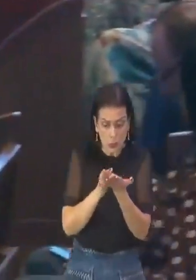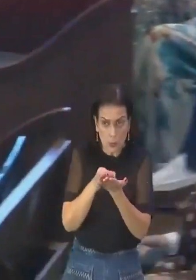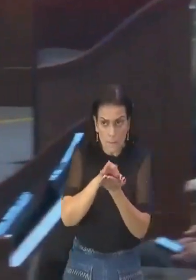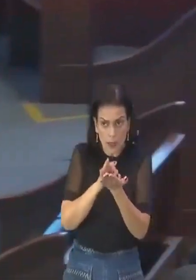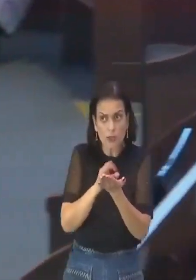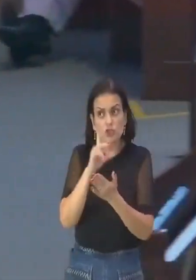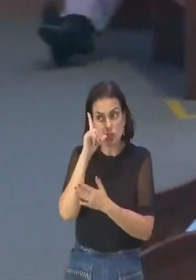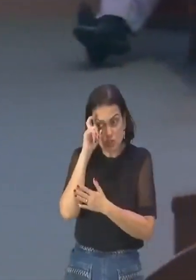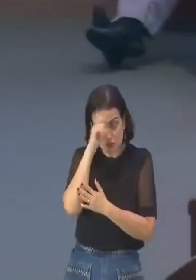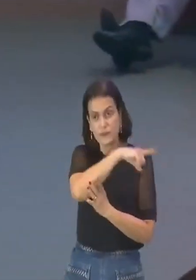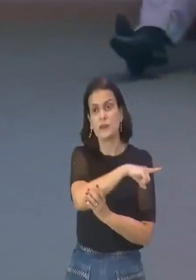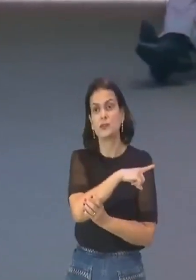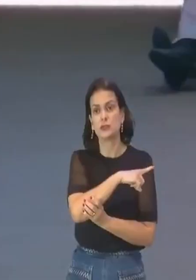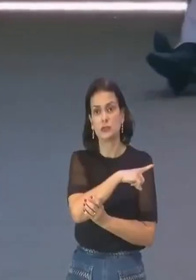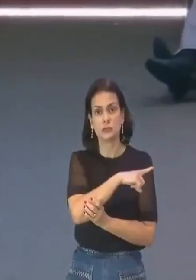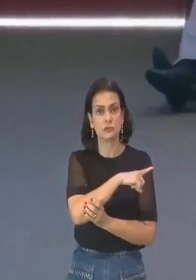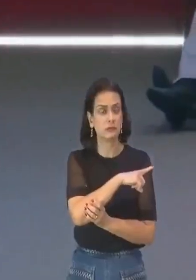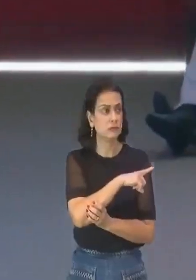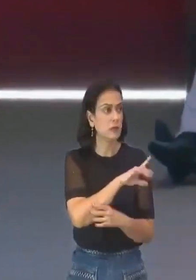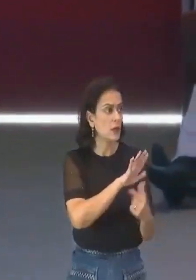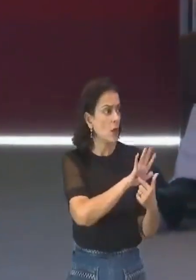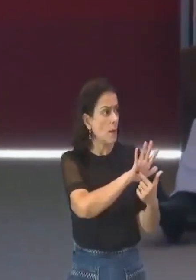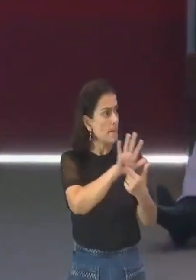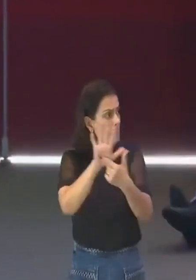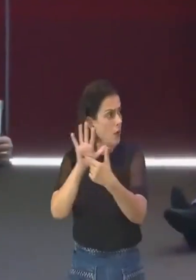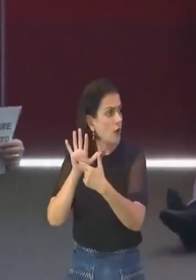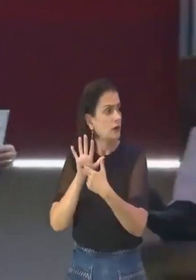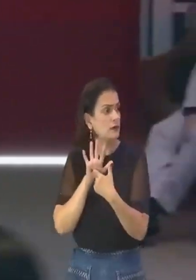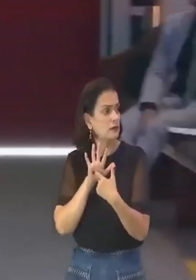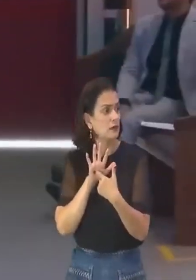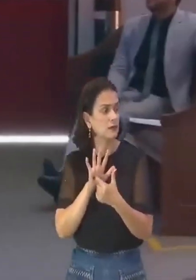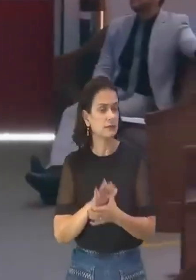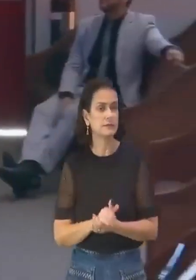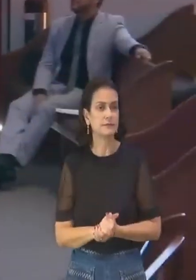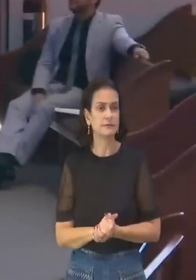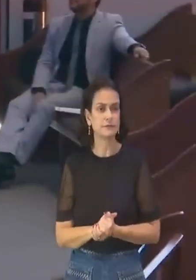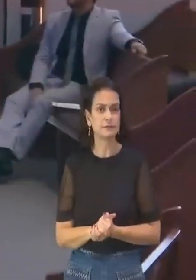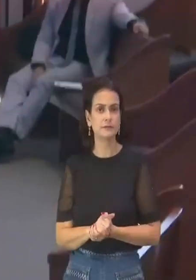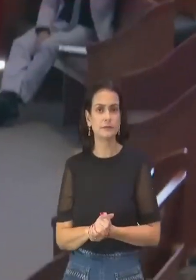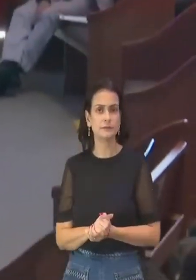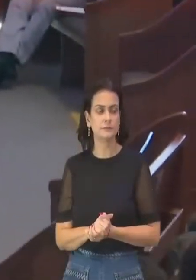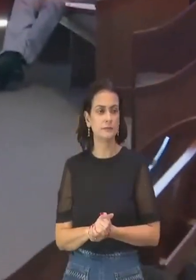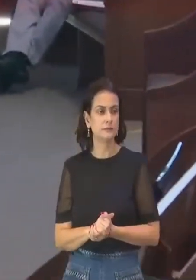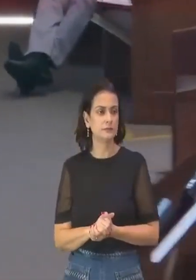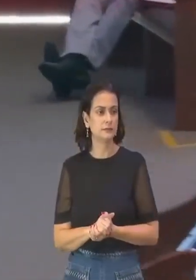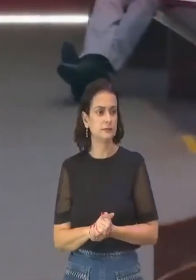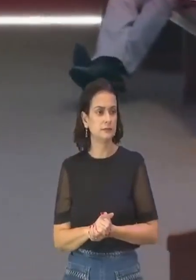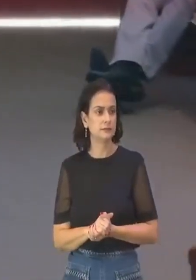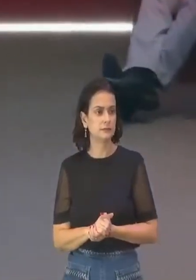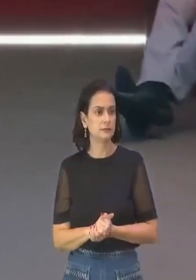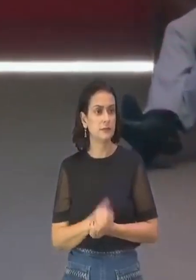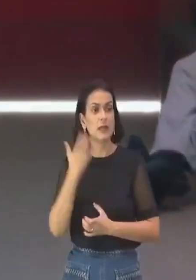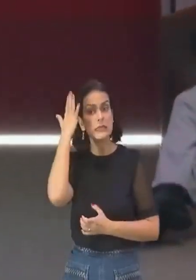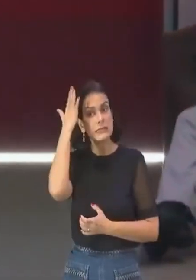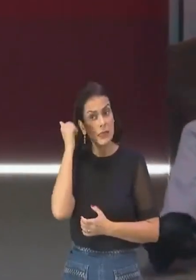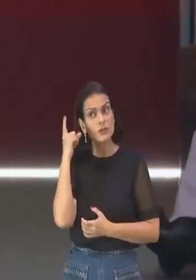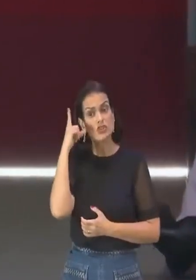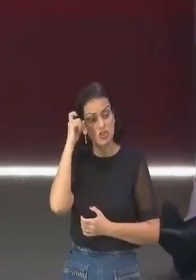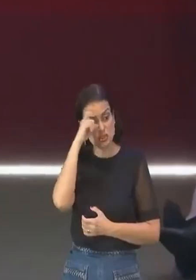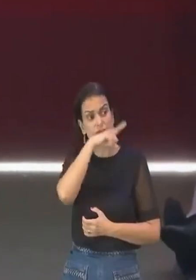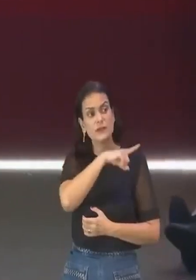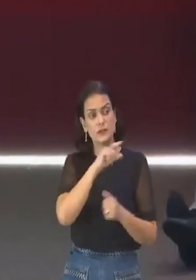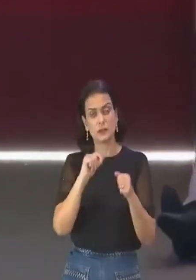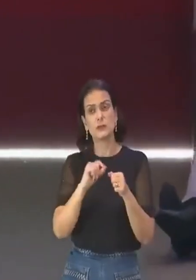muito difícil. Apontem então para a congregação as falas de vocês. Nós sabemos que é muito difícil